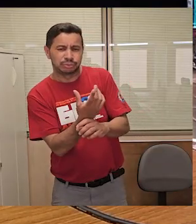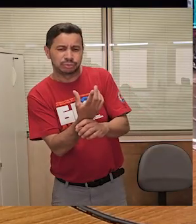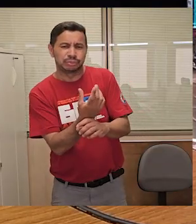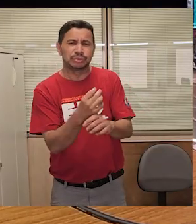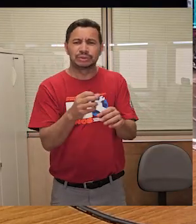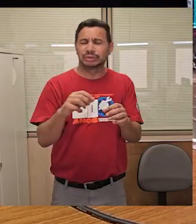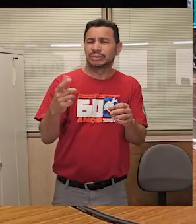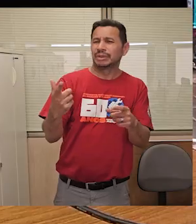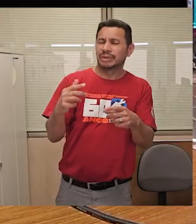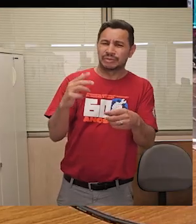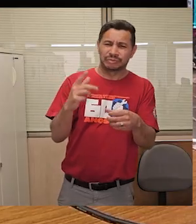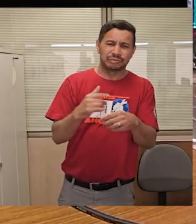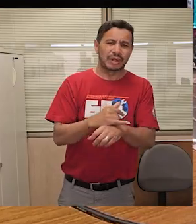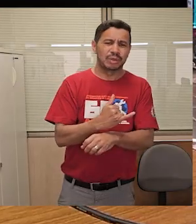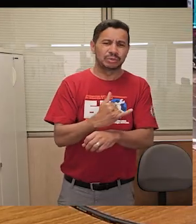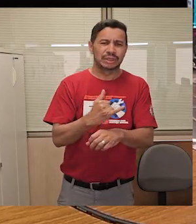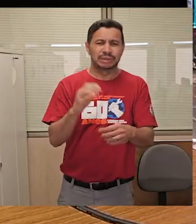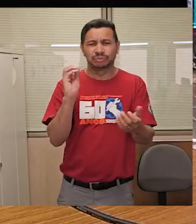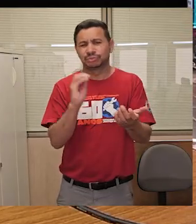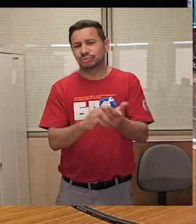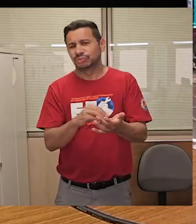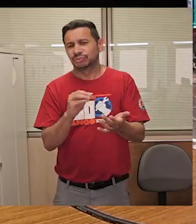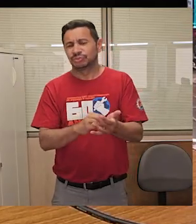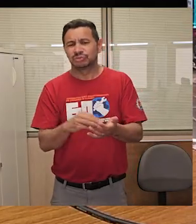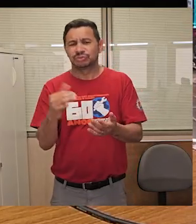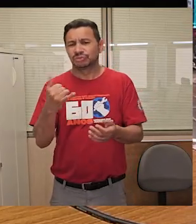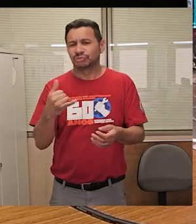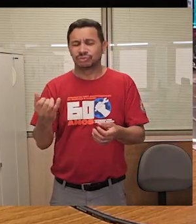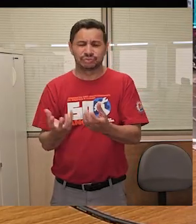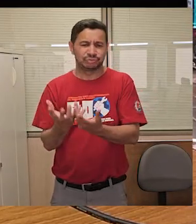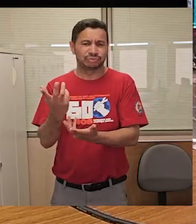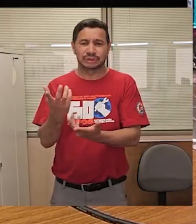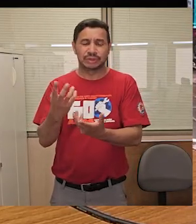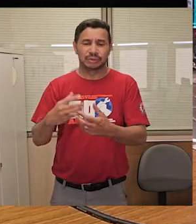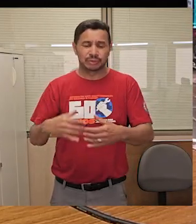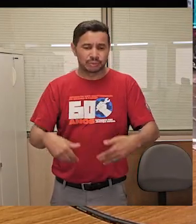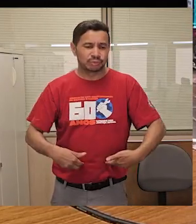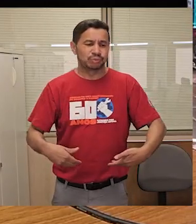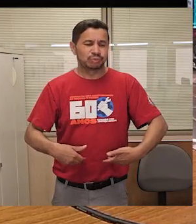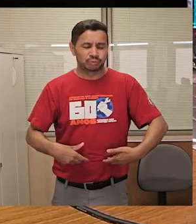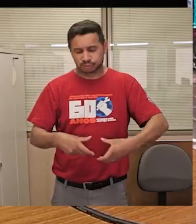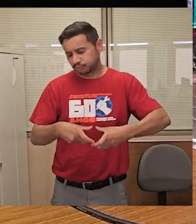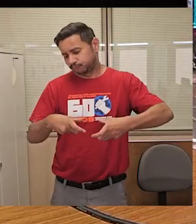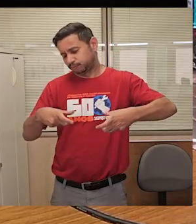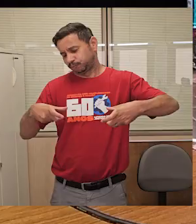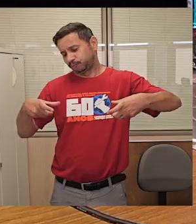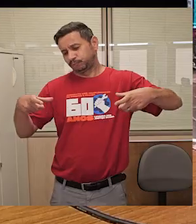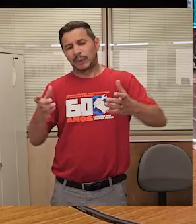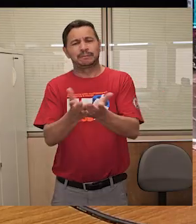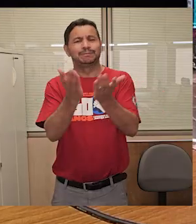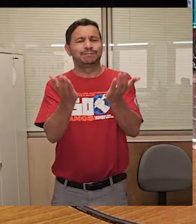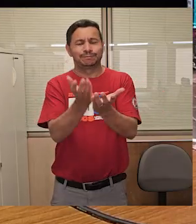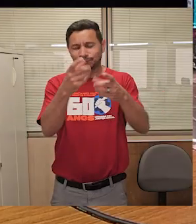não tinha gás. Assim, a miséria estava aumentando muito aqui no Brasil. Então, ele volta